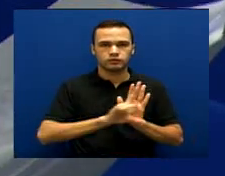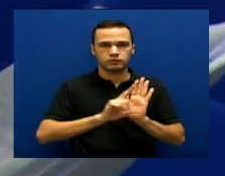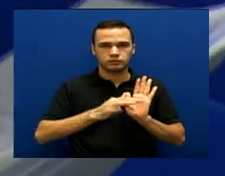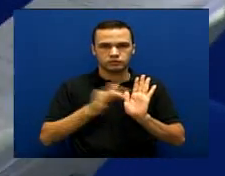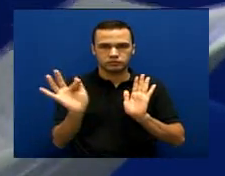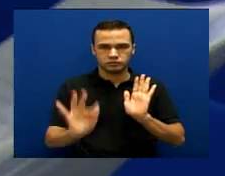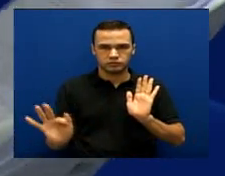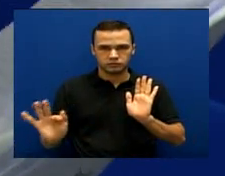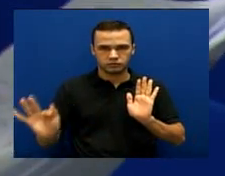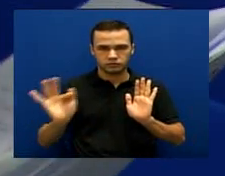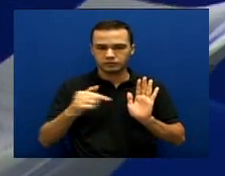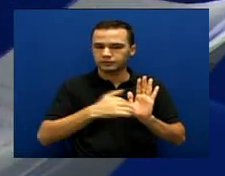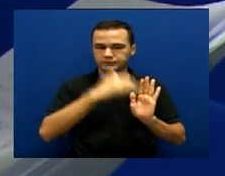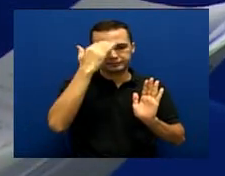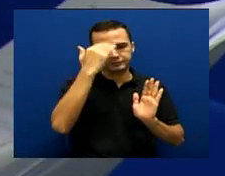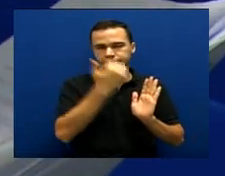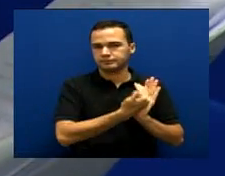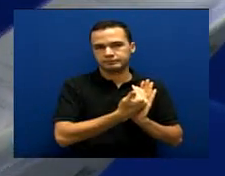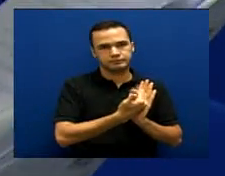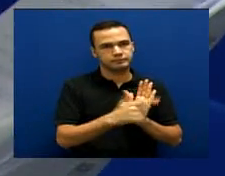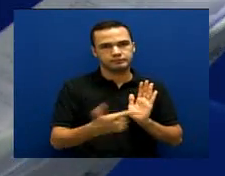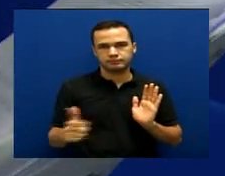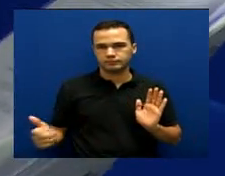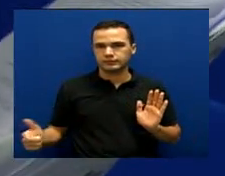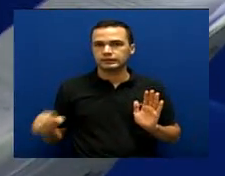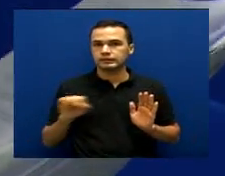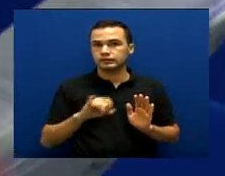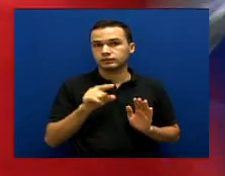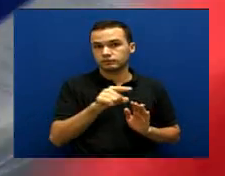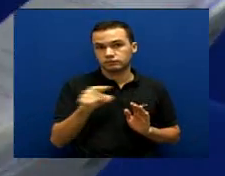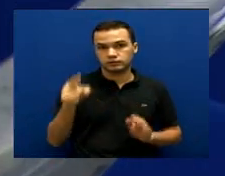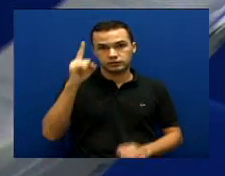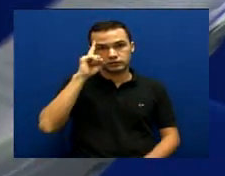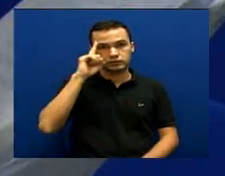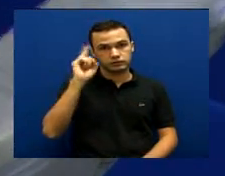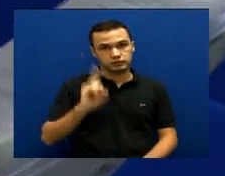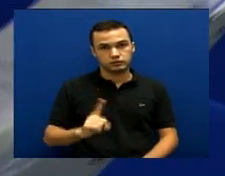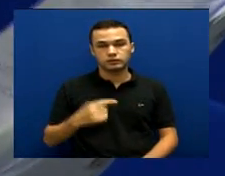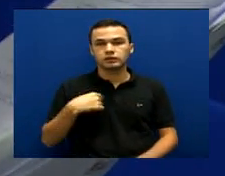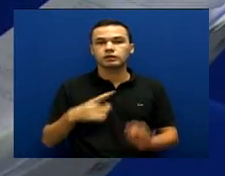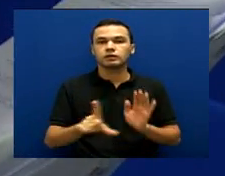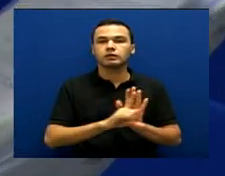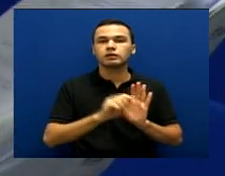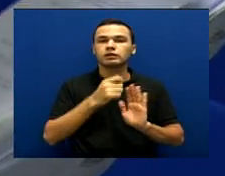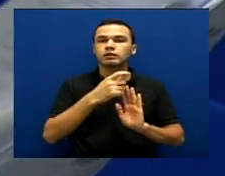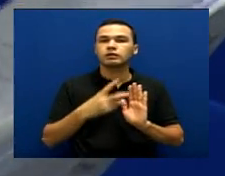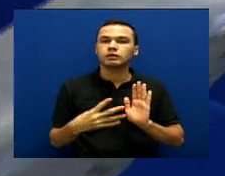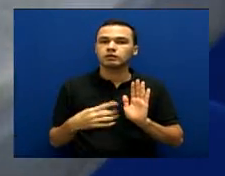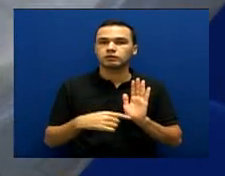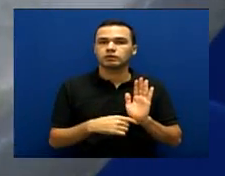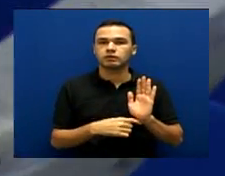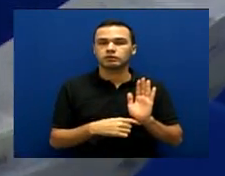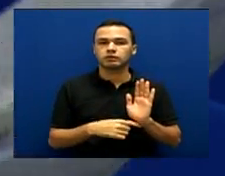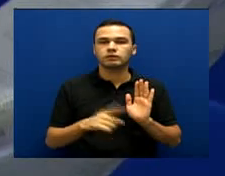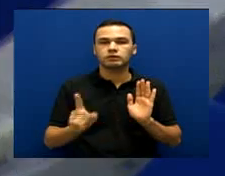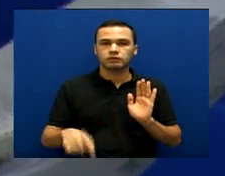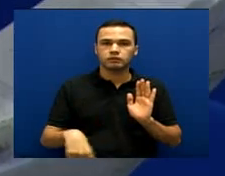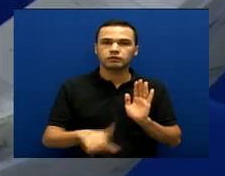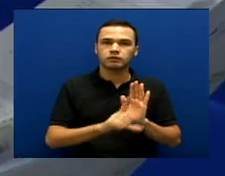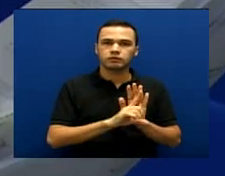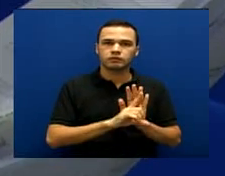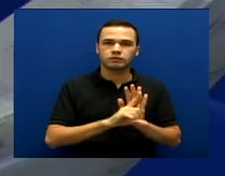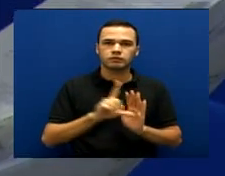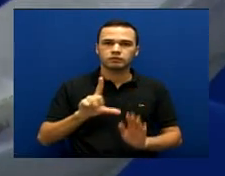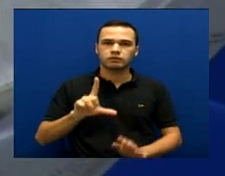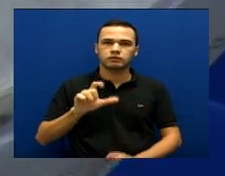não foi cumprida se alguém não sabe qual é que eu estou me dirigindo né é a lei do lava